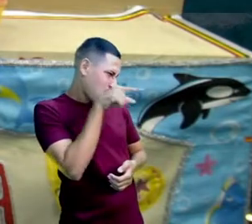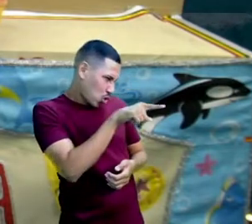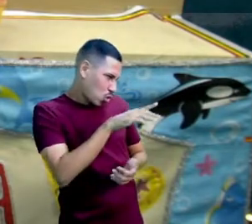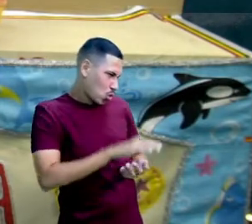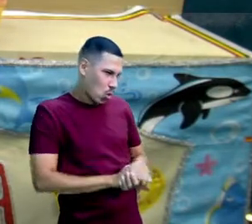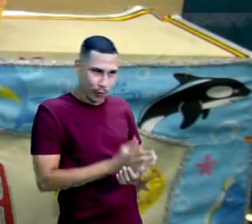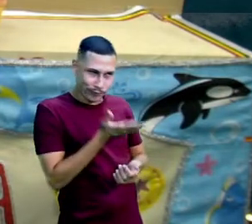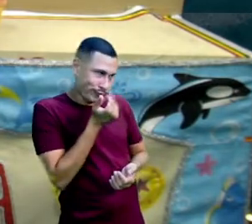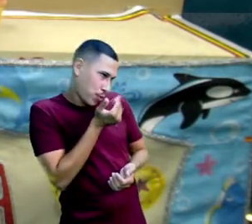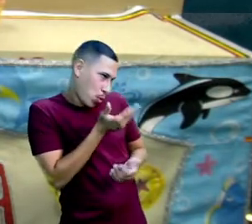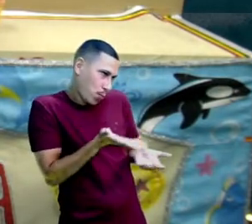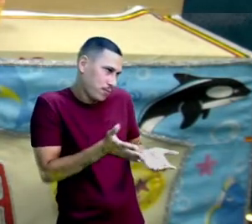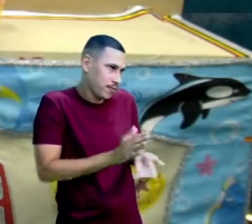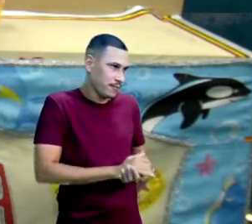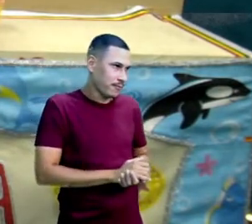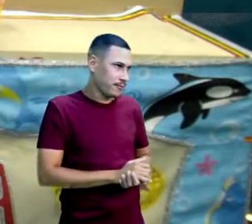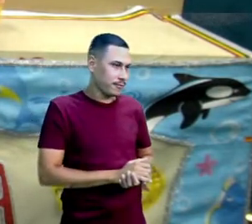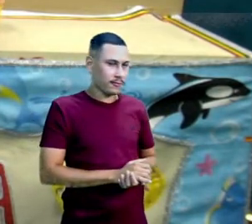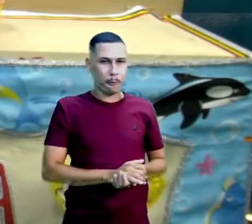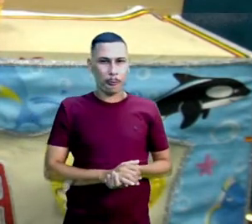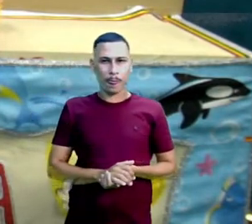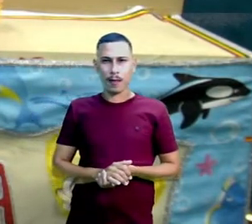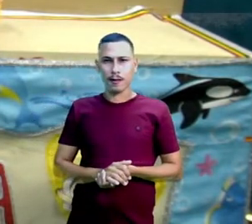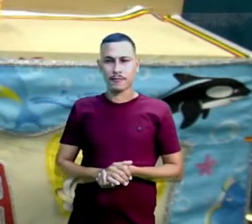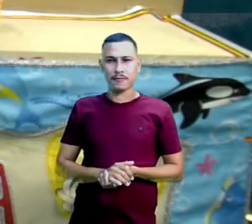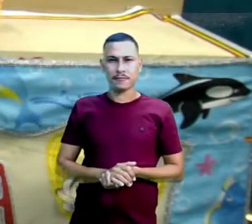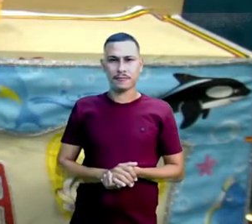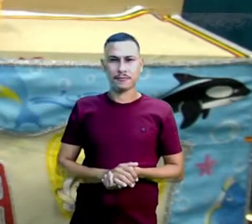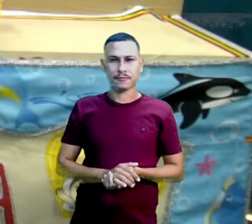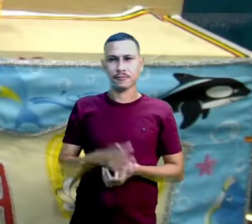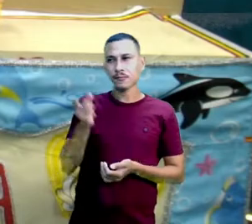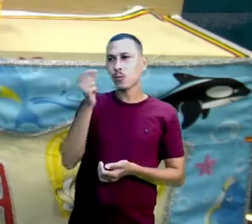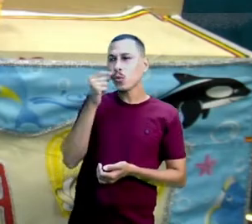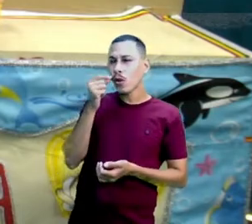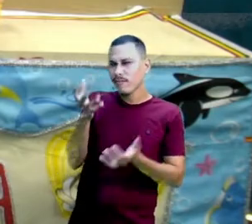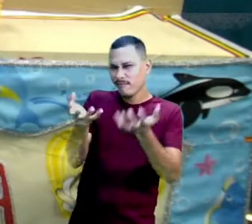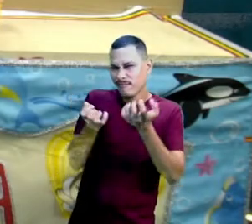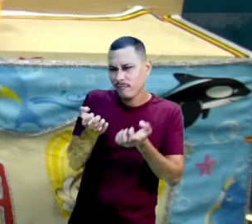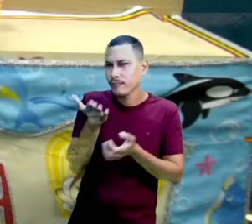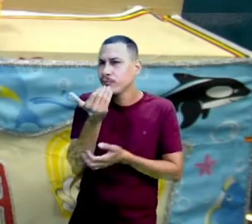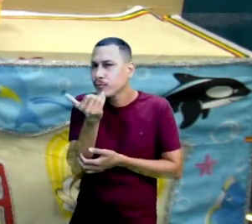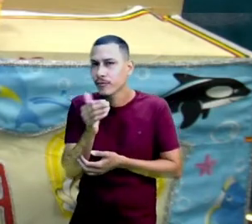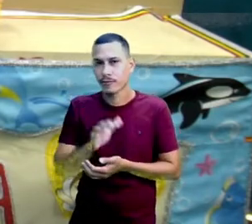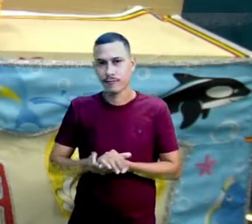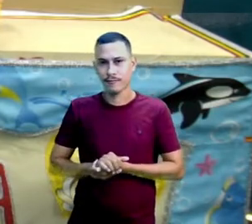vive comendo isso, que ele só queria comer essas coisas. Ó, ele queria comer